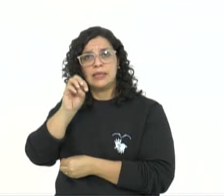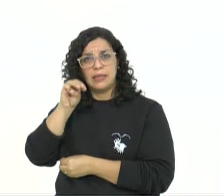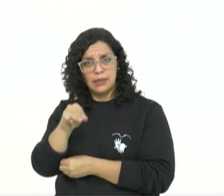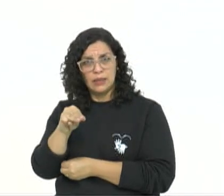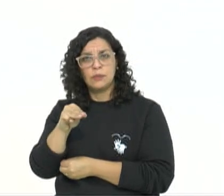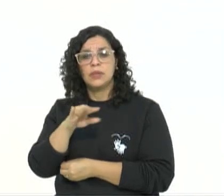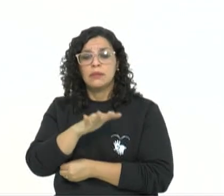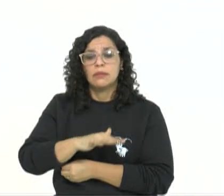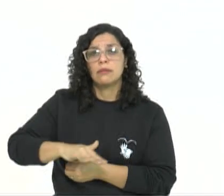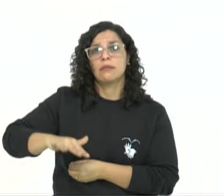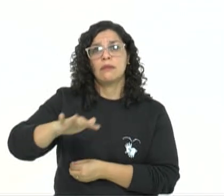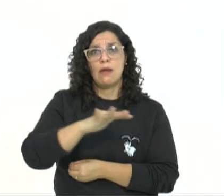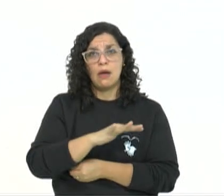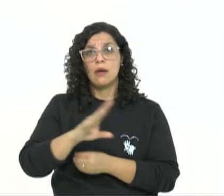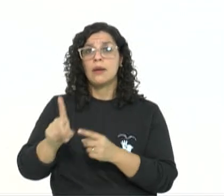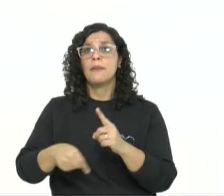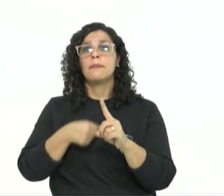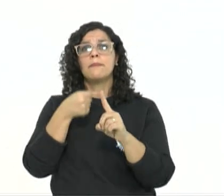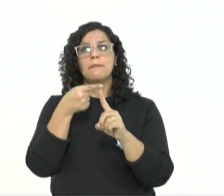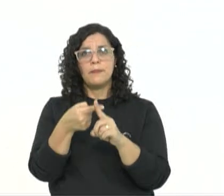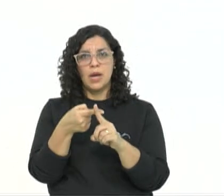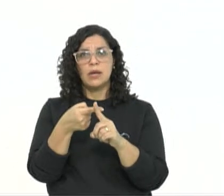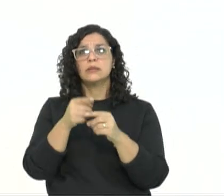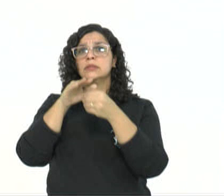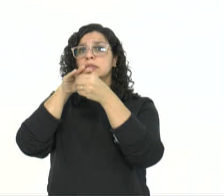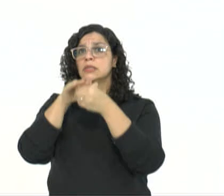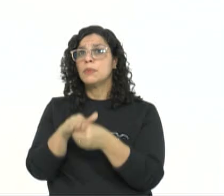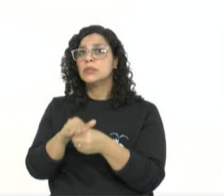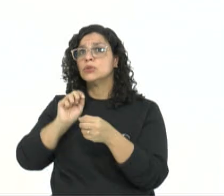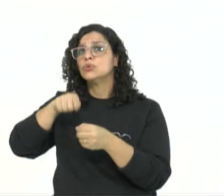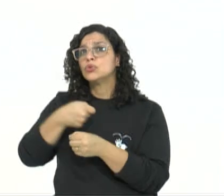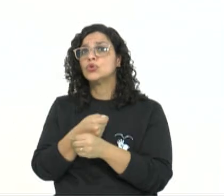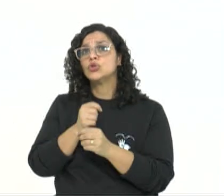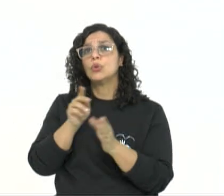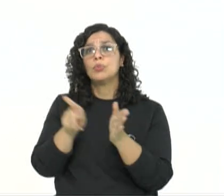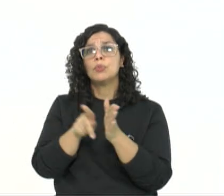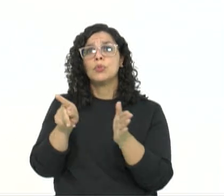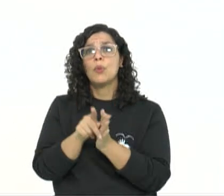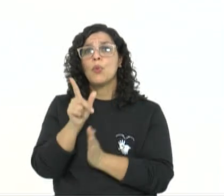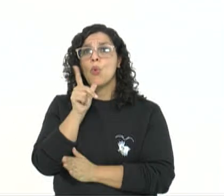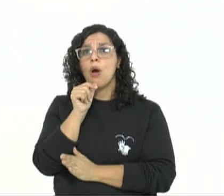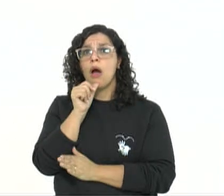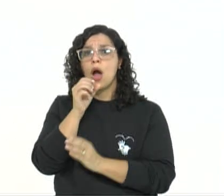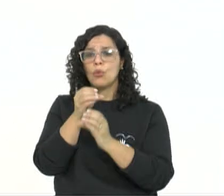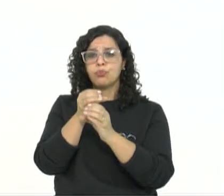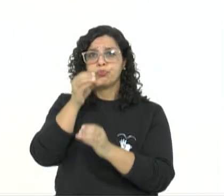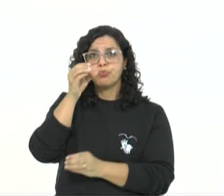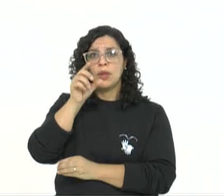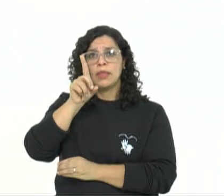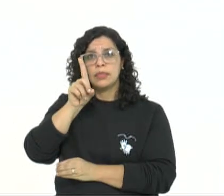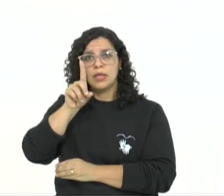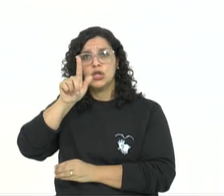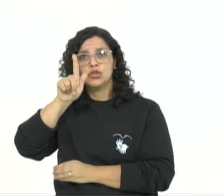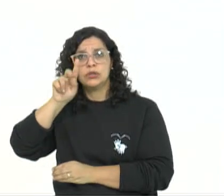na superfície, adicionada à pressão exercida pela coluna de líquido